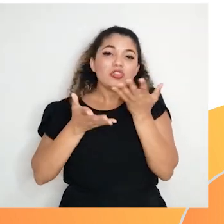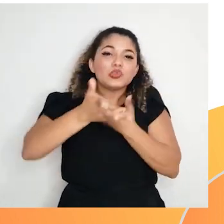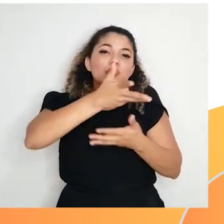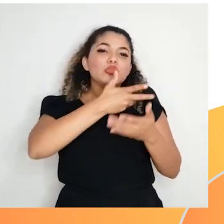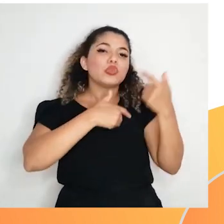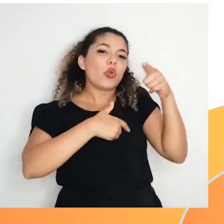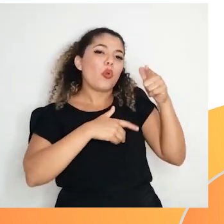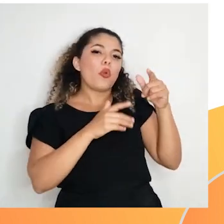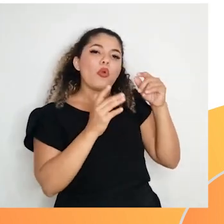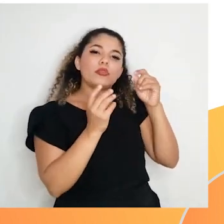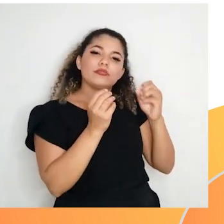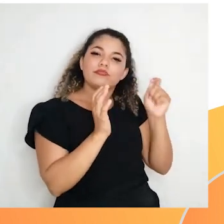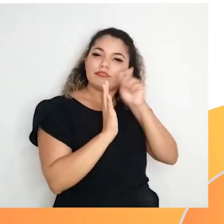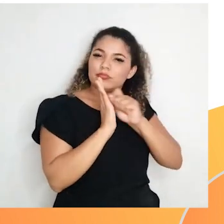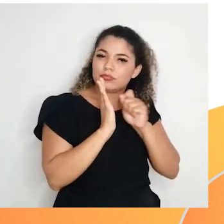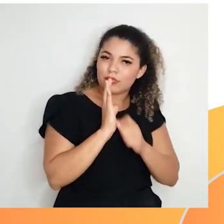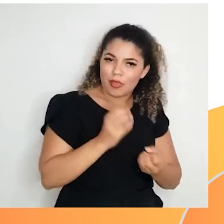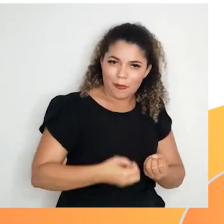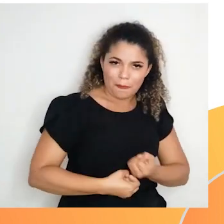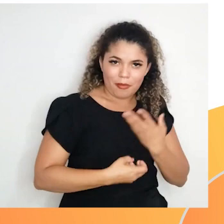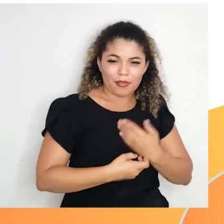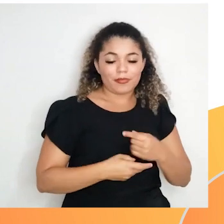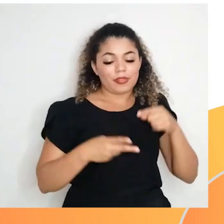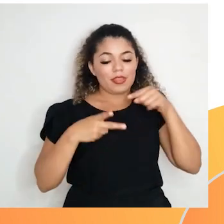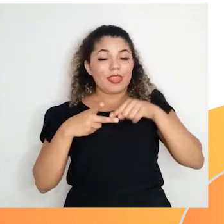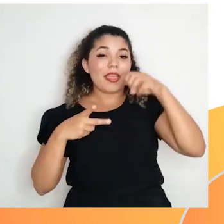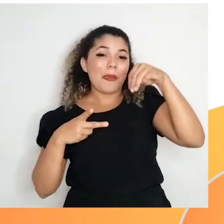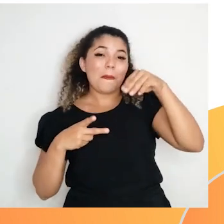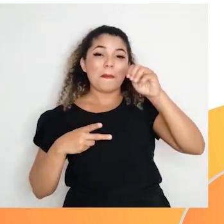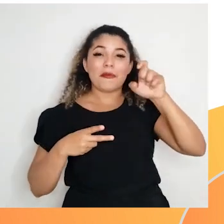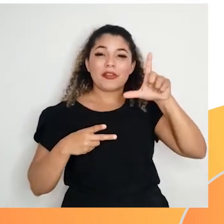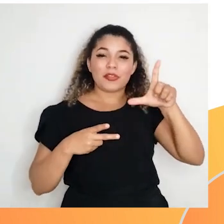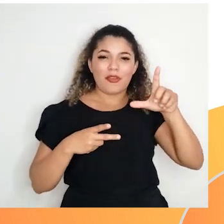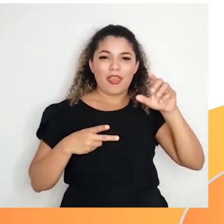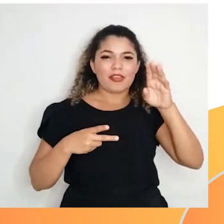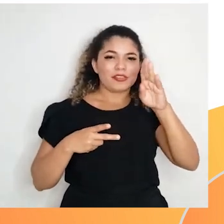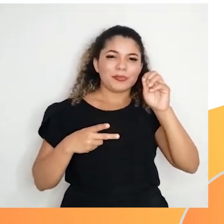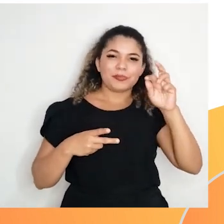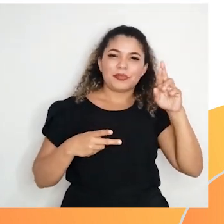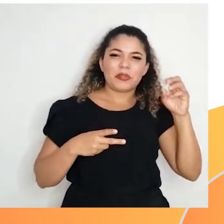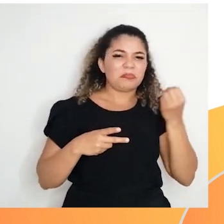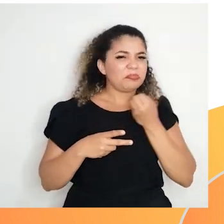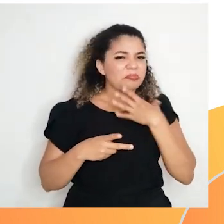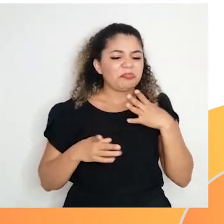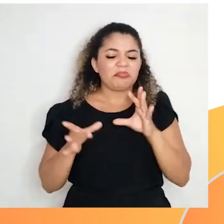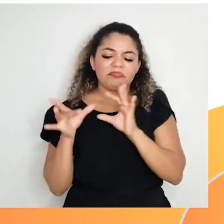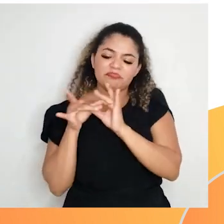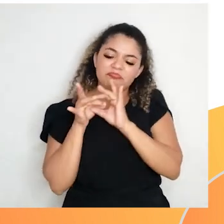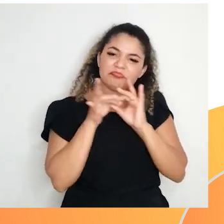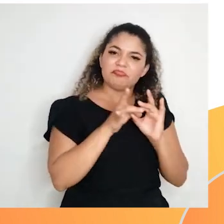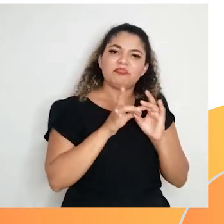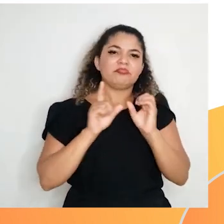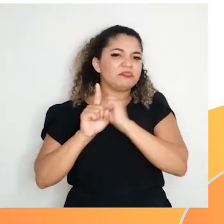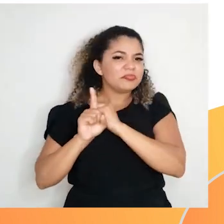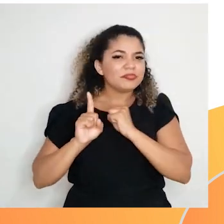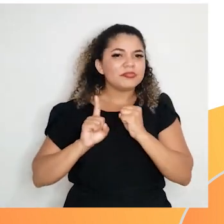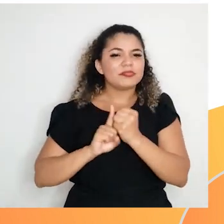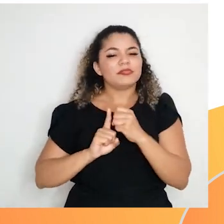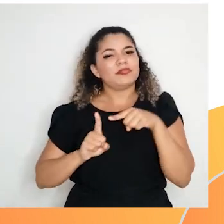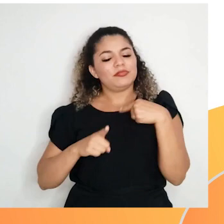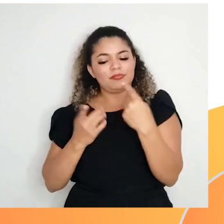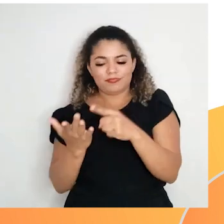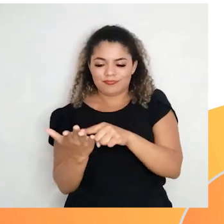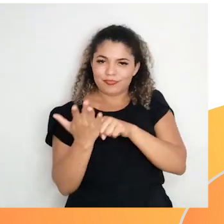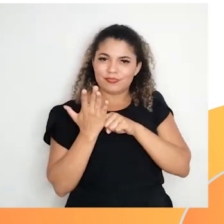outra obra de arte. Nós temos uma obra de Manuel de Barros altamente engajada social, que